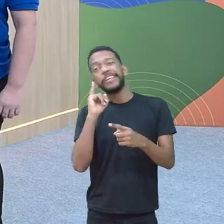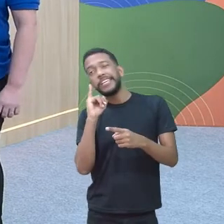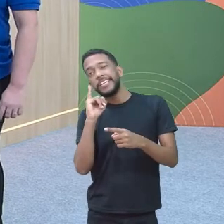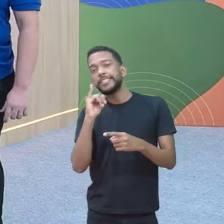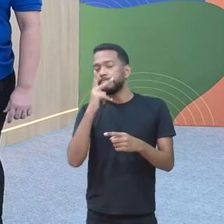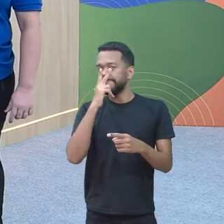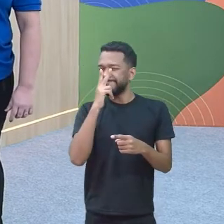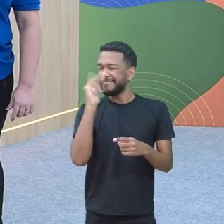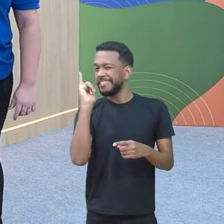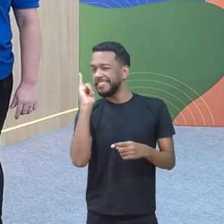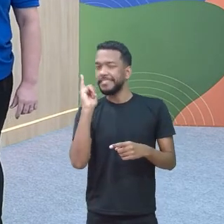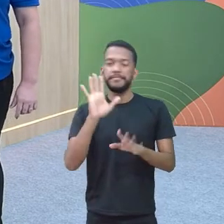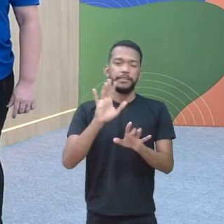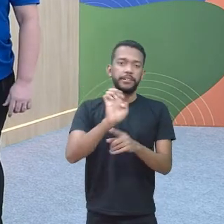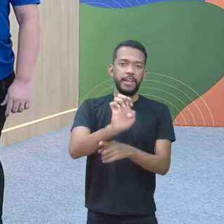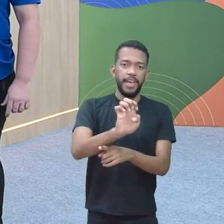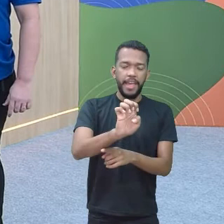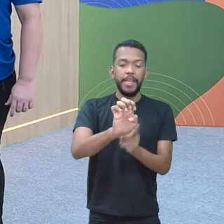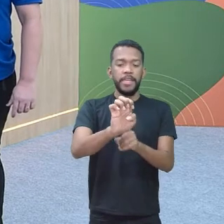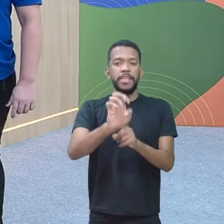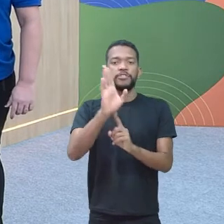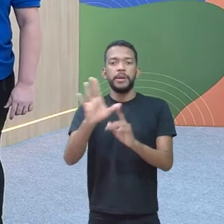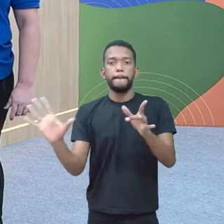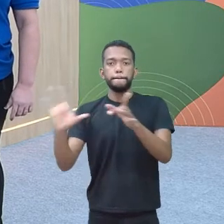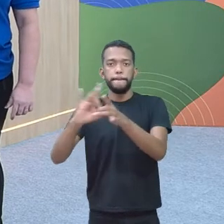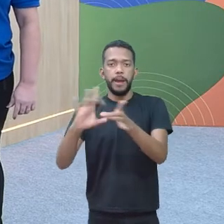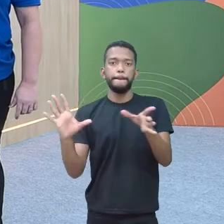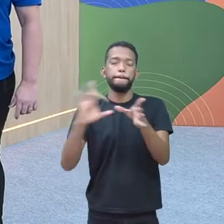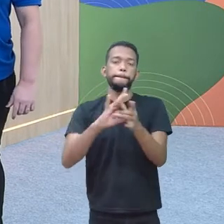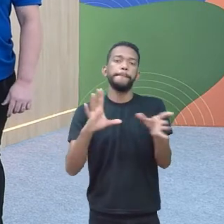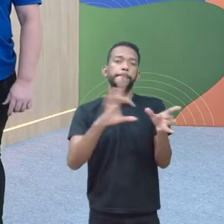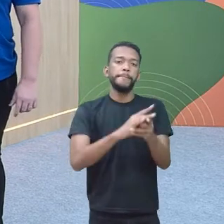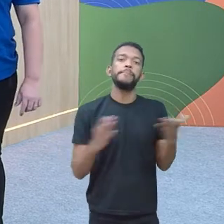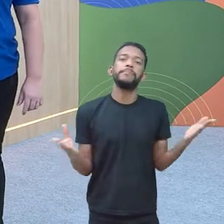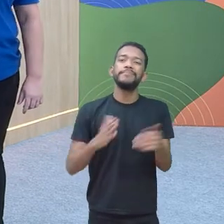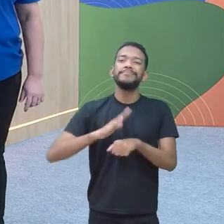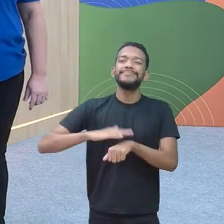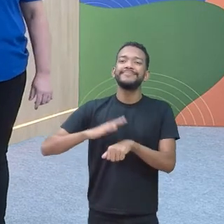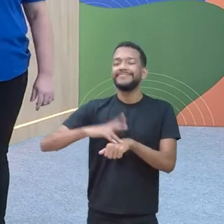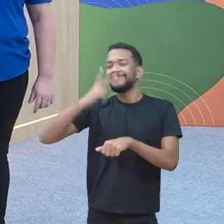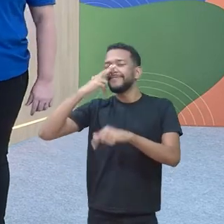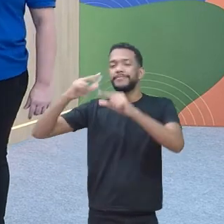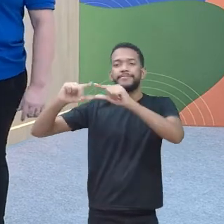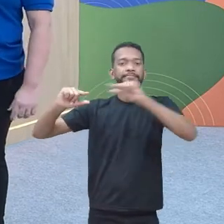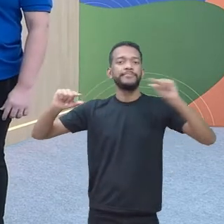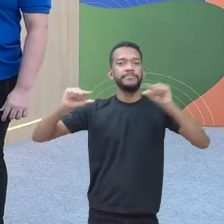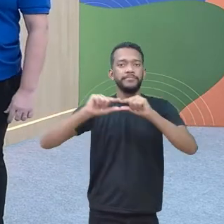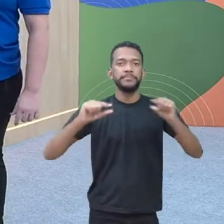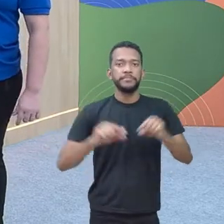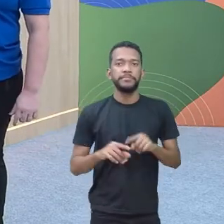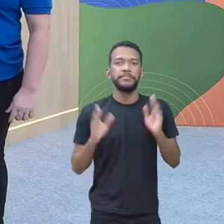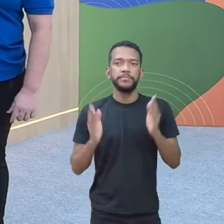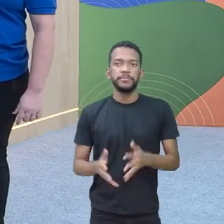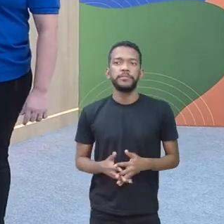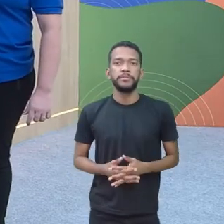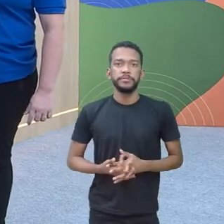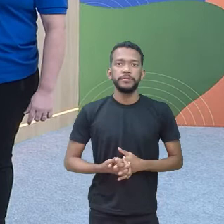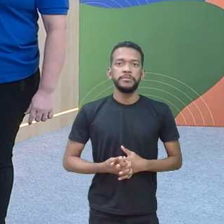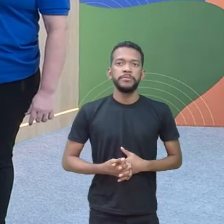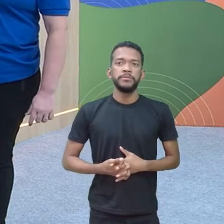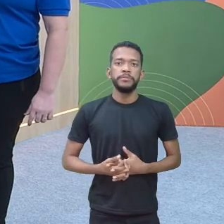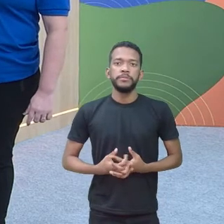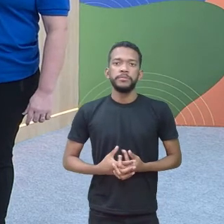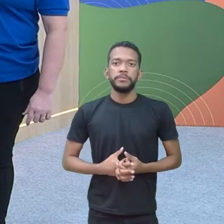I, está ligando uma oração à outra neste período composto. Vamos